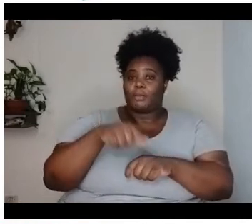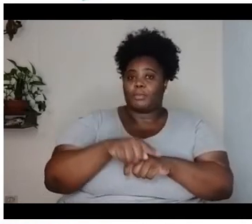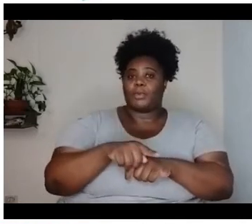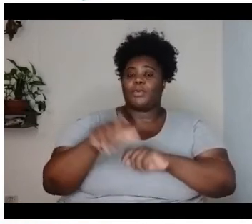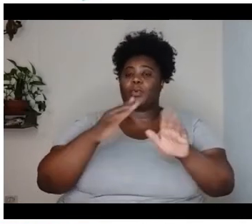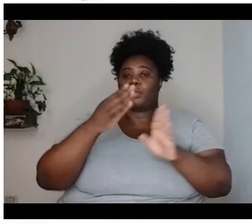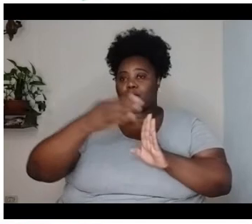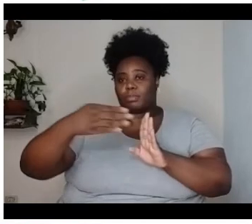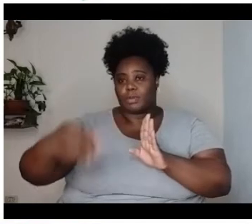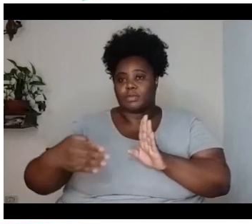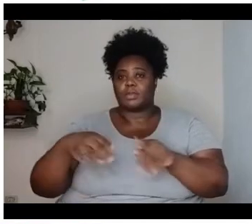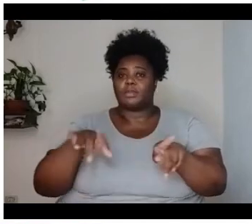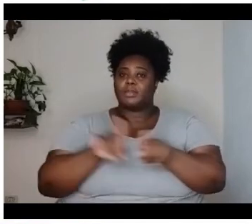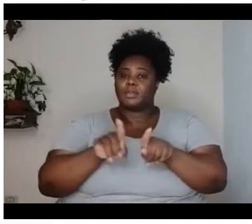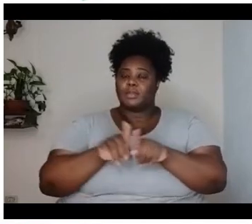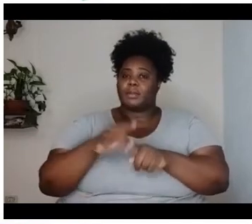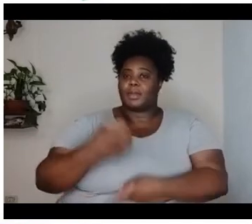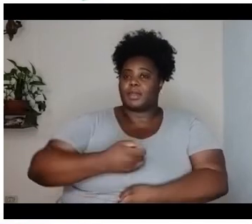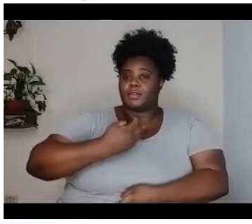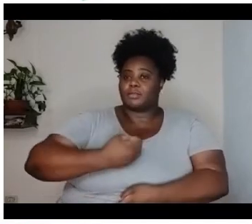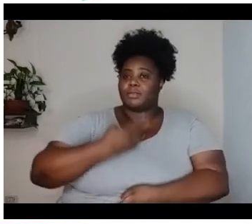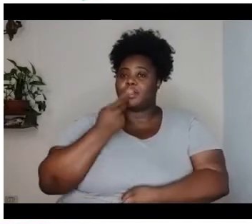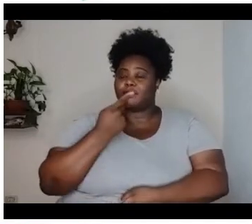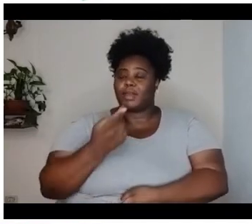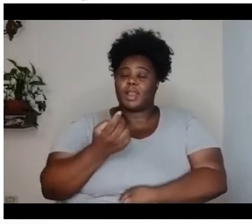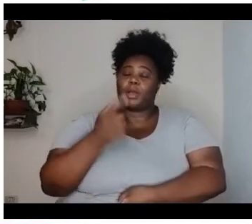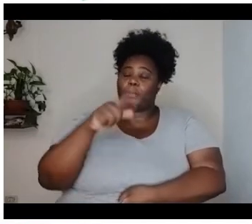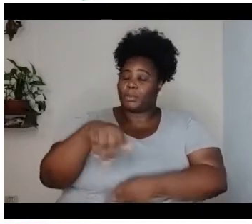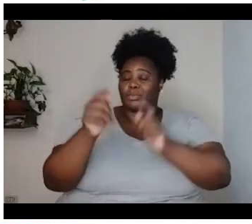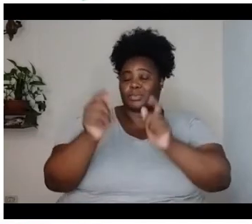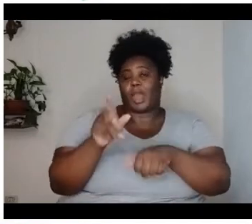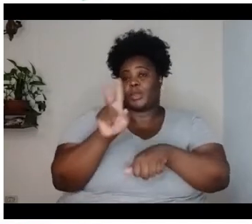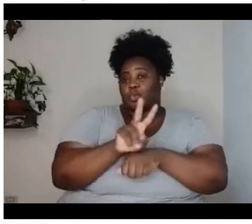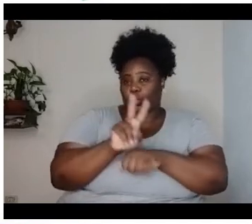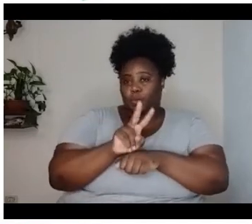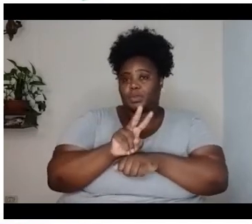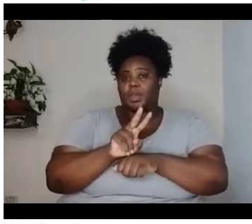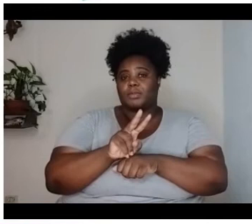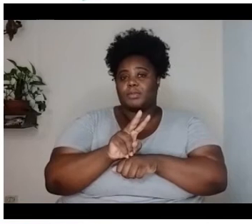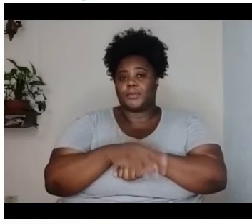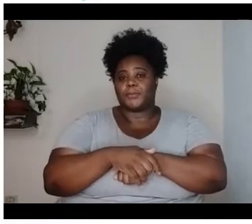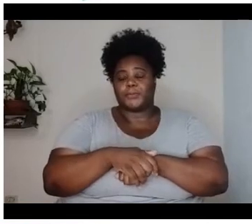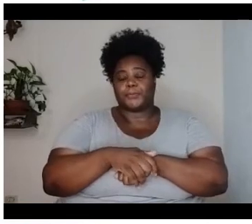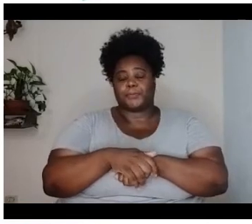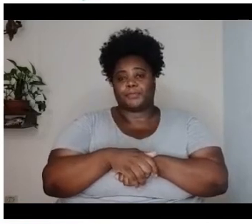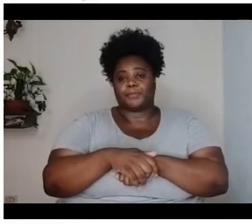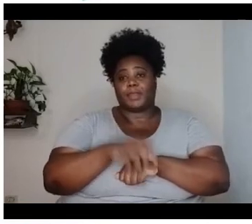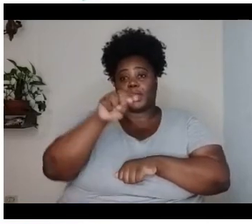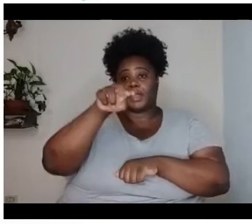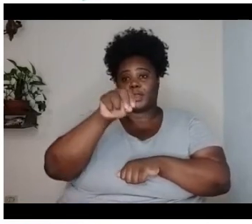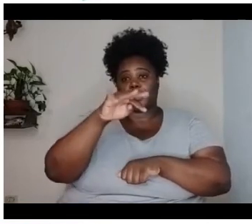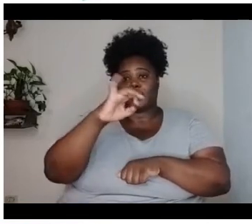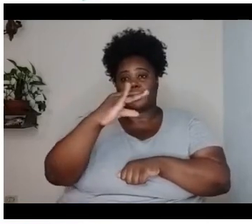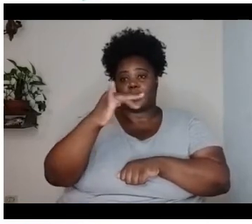processo, e se te inspirar a falar um pouco desse lugar, desse cuidado, dessa notícia que vira, quando passa pela arte,